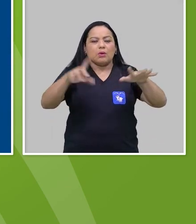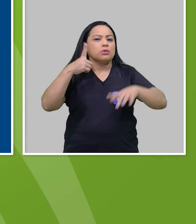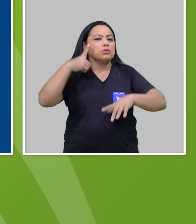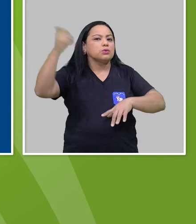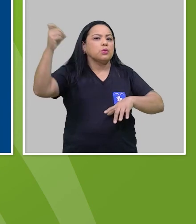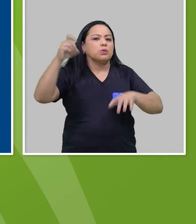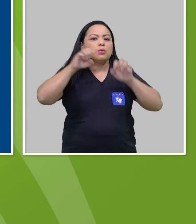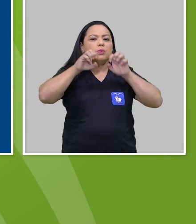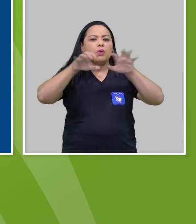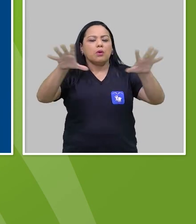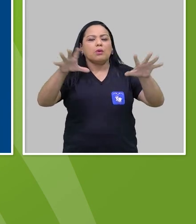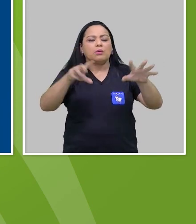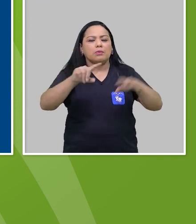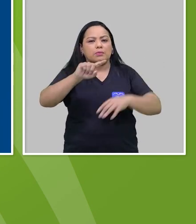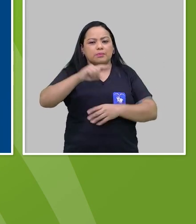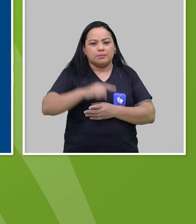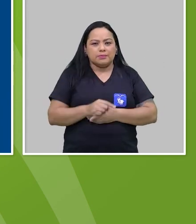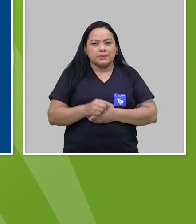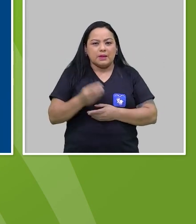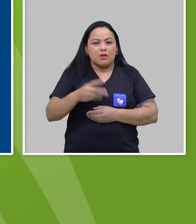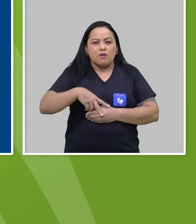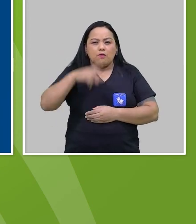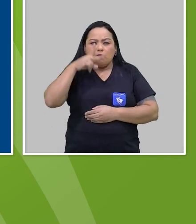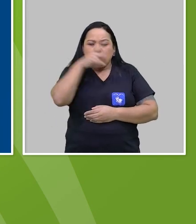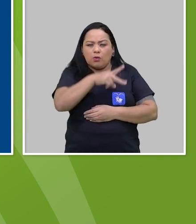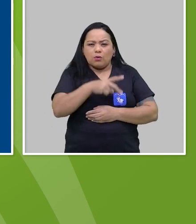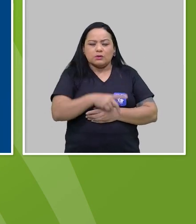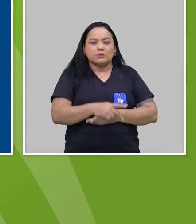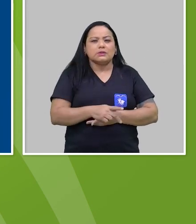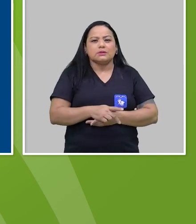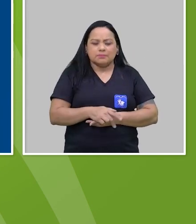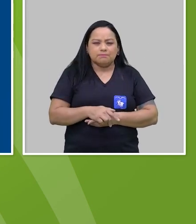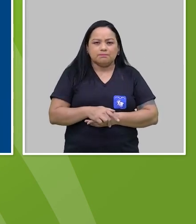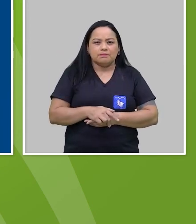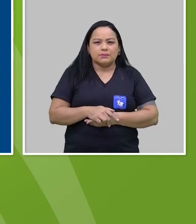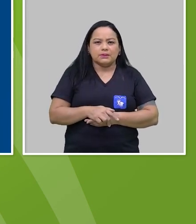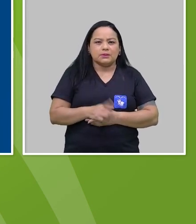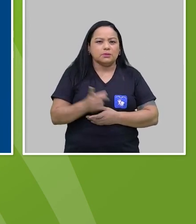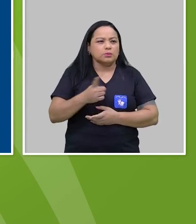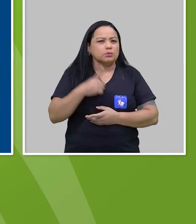som aqui é um ultrassom, a gente não consegue perceber.